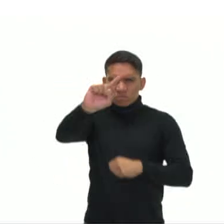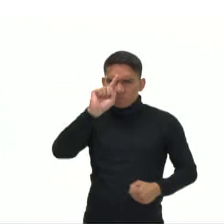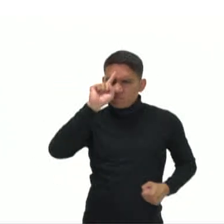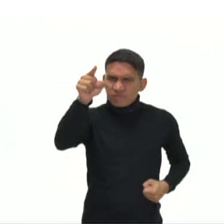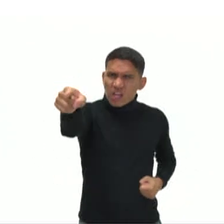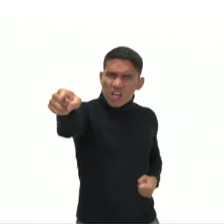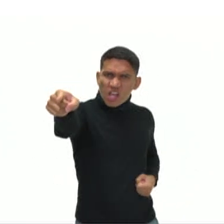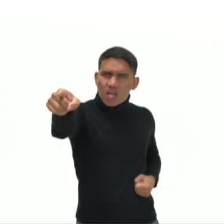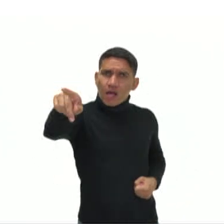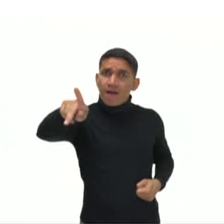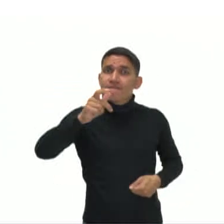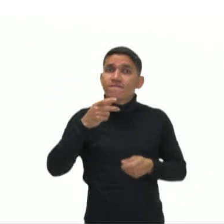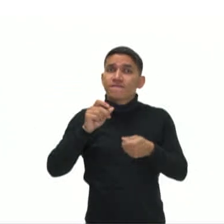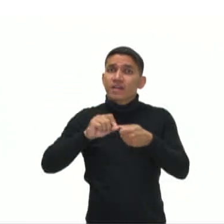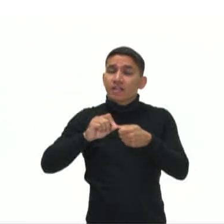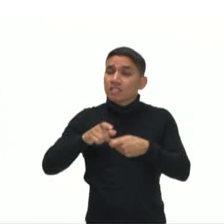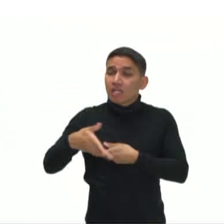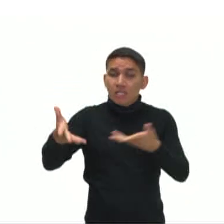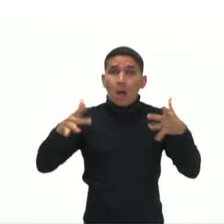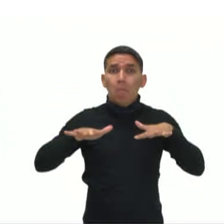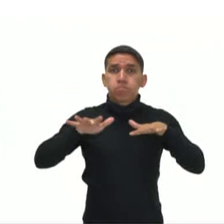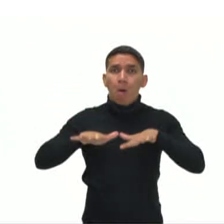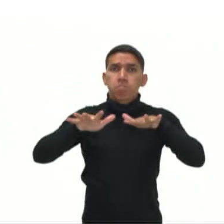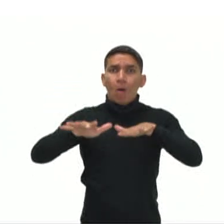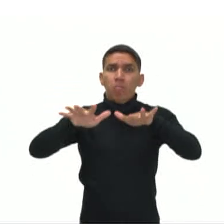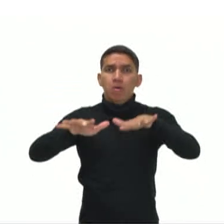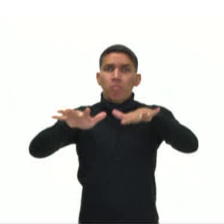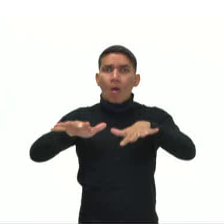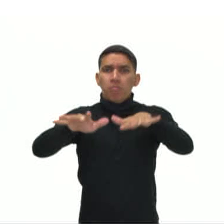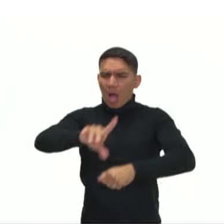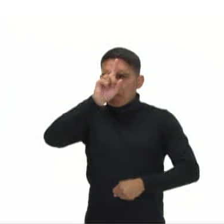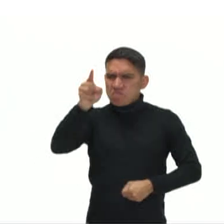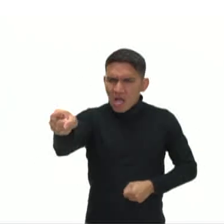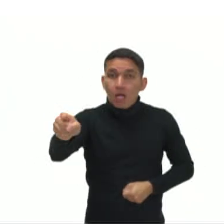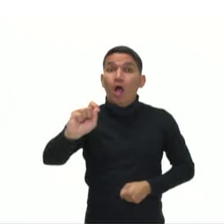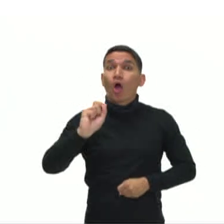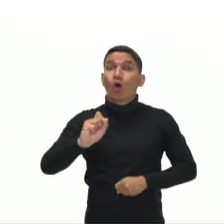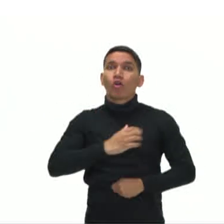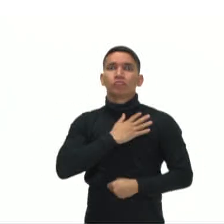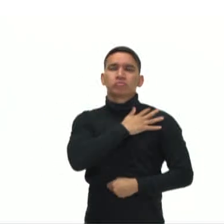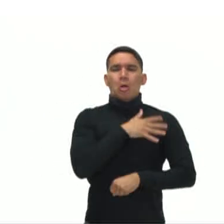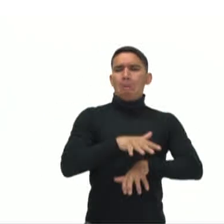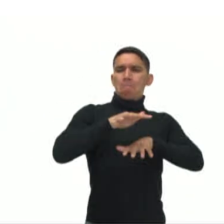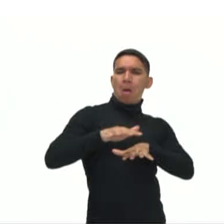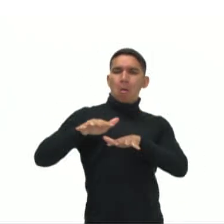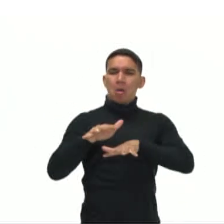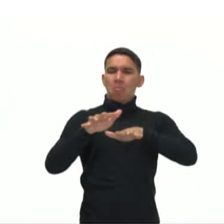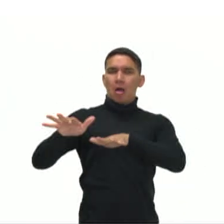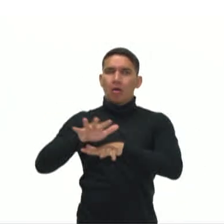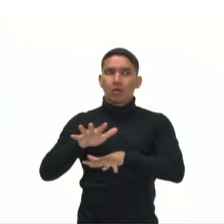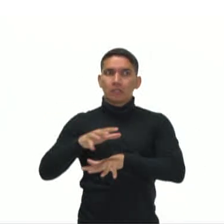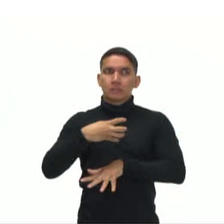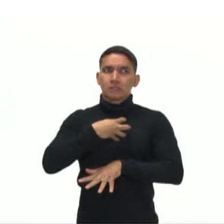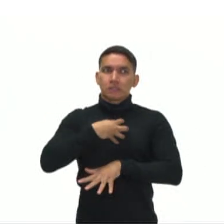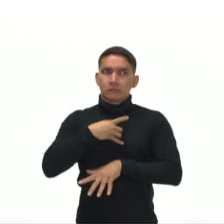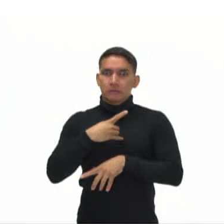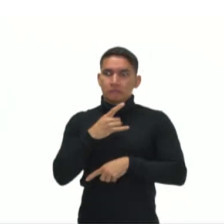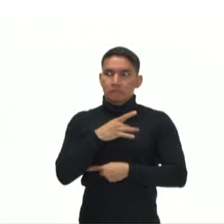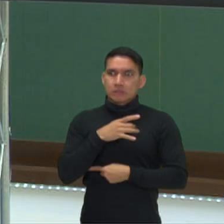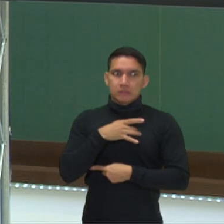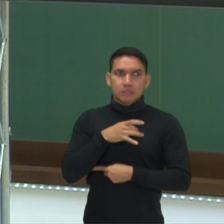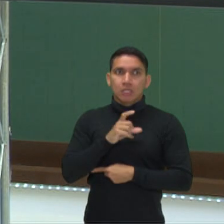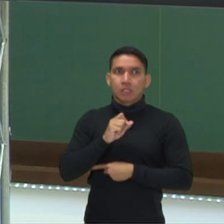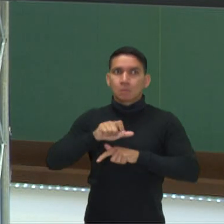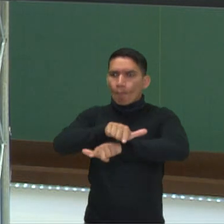zangado ordenando para o seu exército avançar. Você percebe os soldados avançando e uma expressão até de medo, num cenário